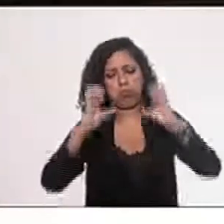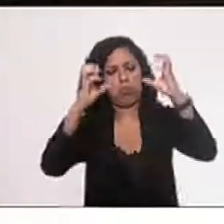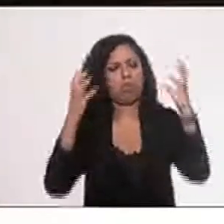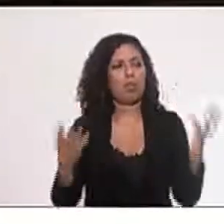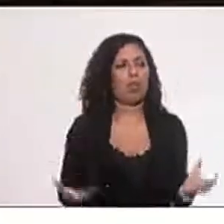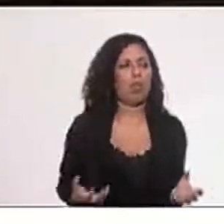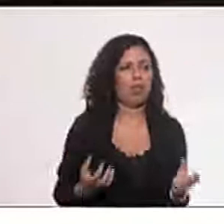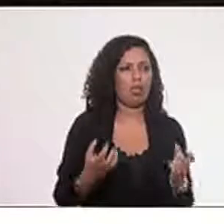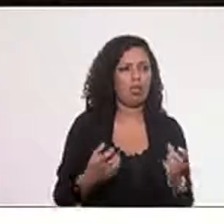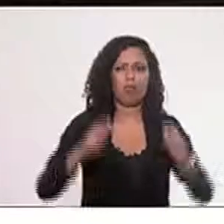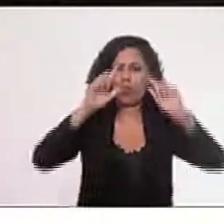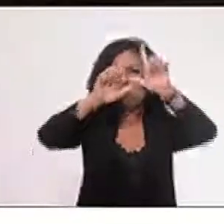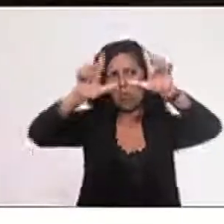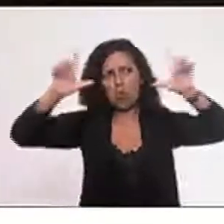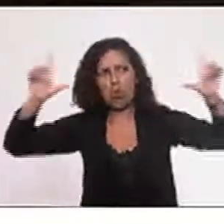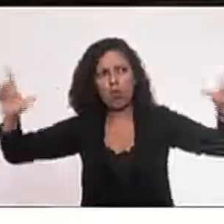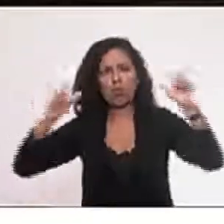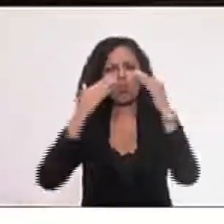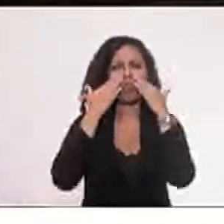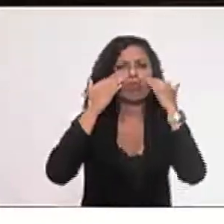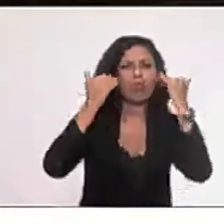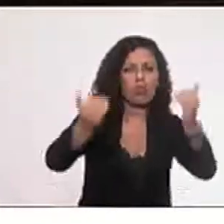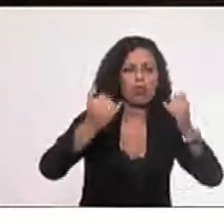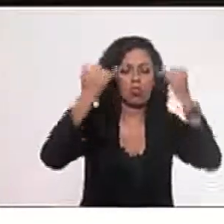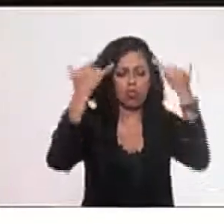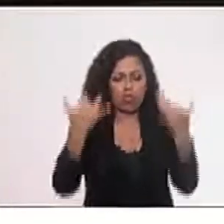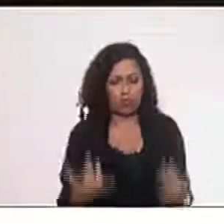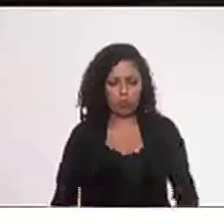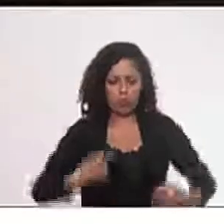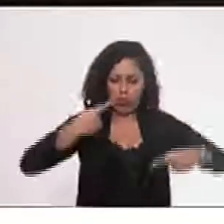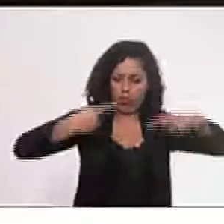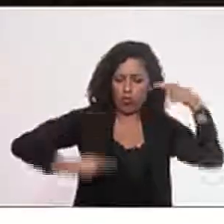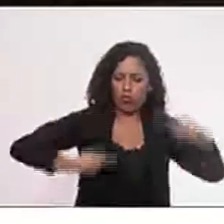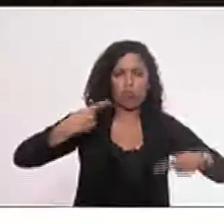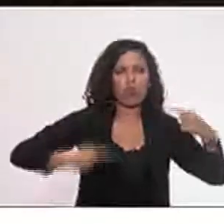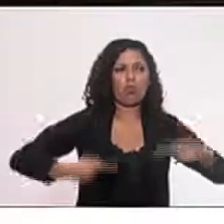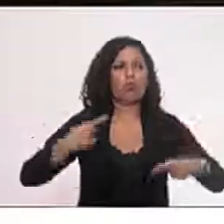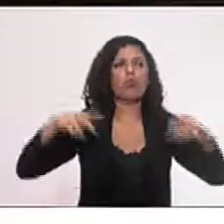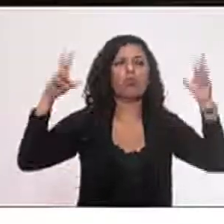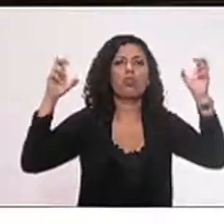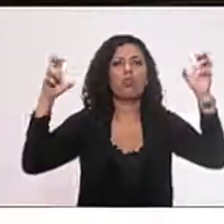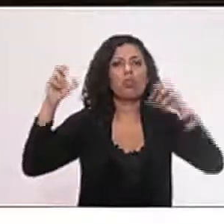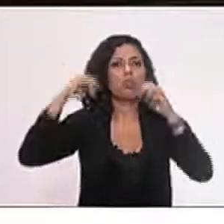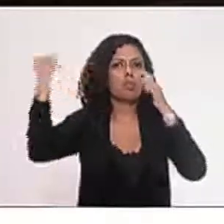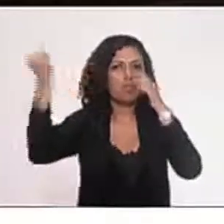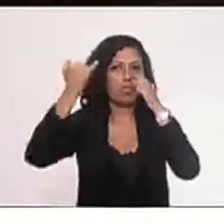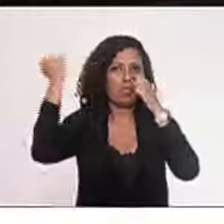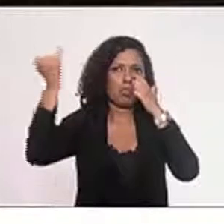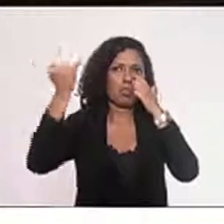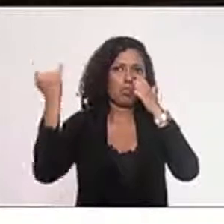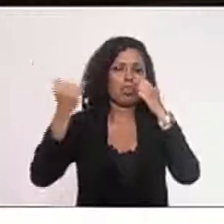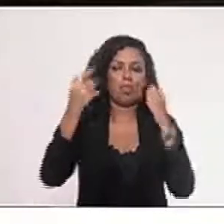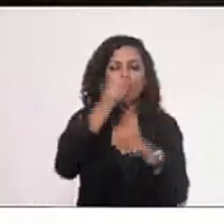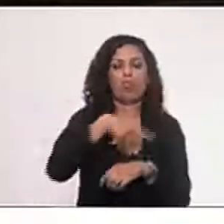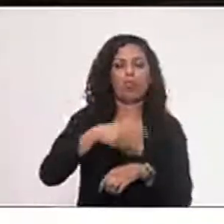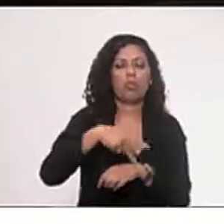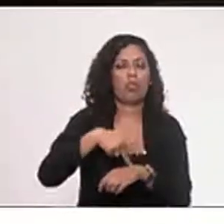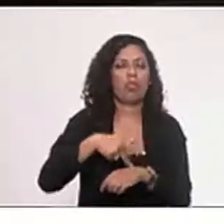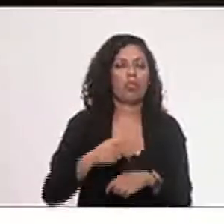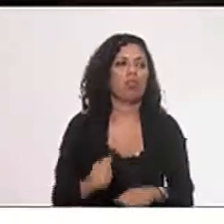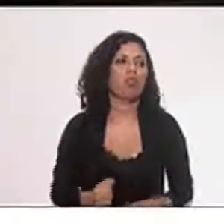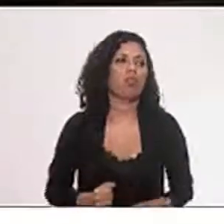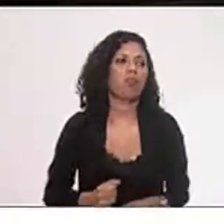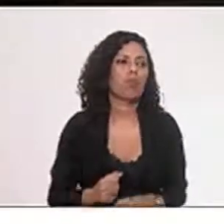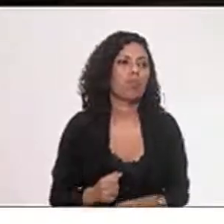de painéis simpósios discutido criticamente os temas mais importantes da vida nacional as